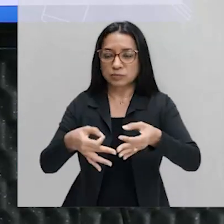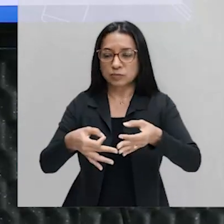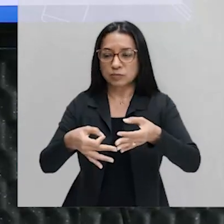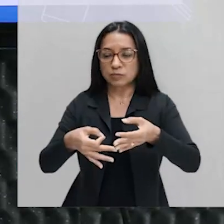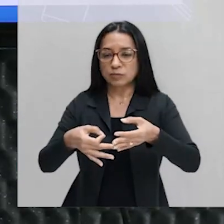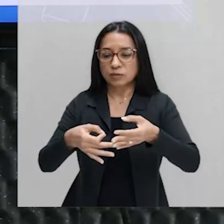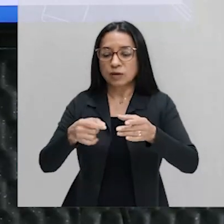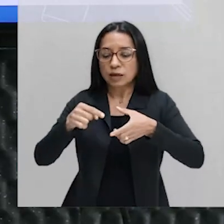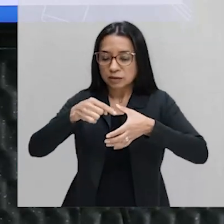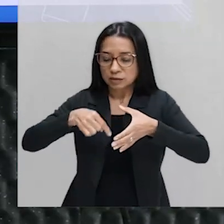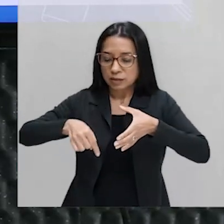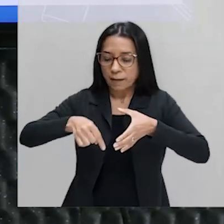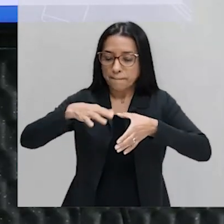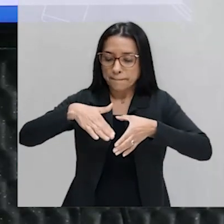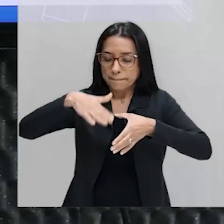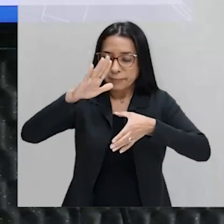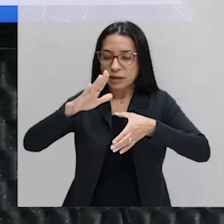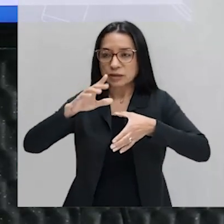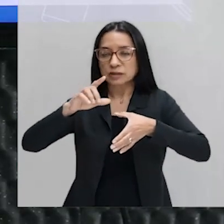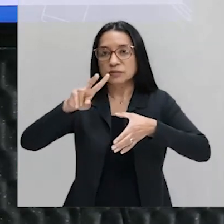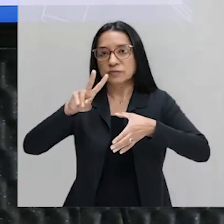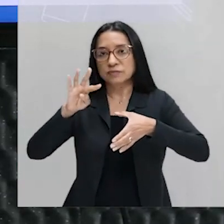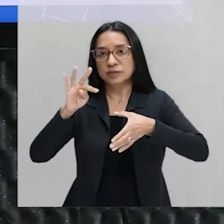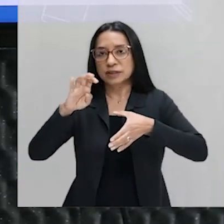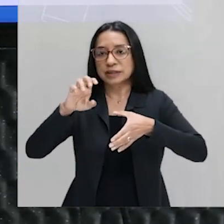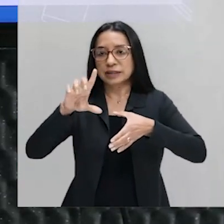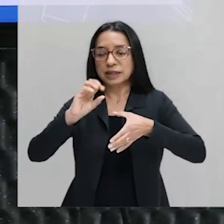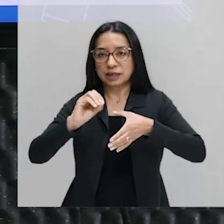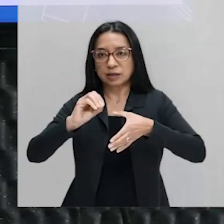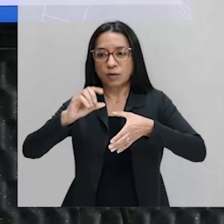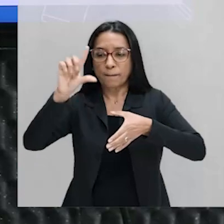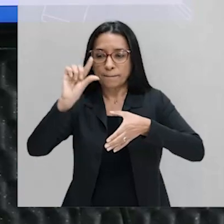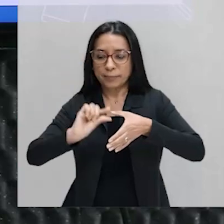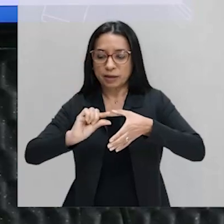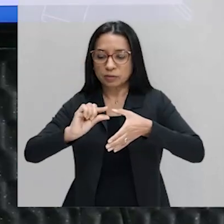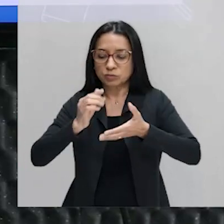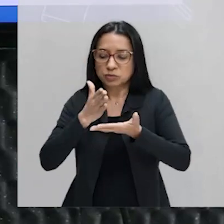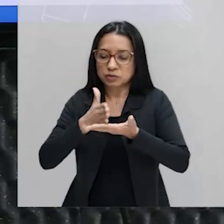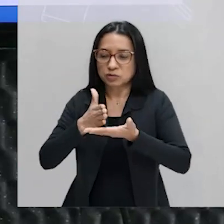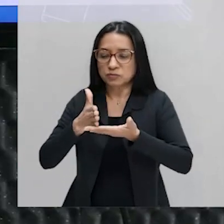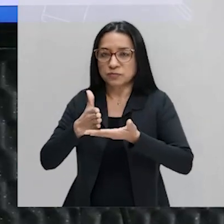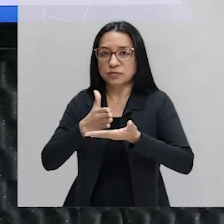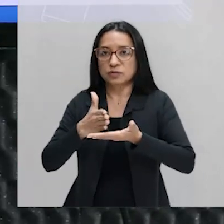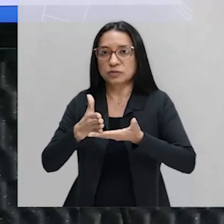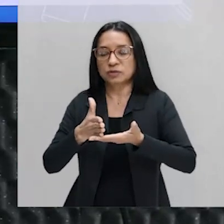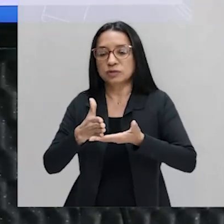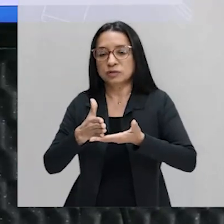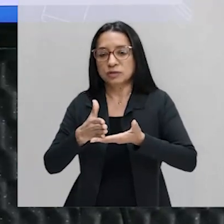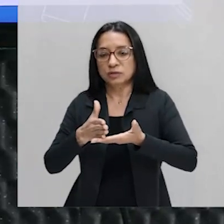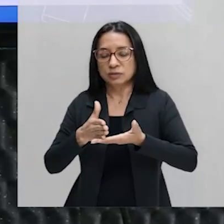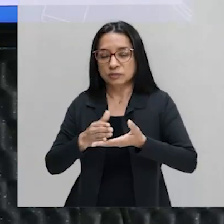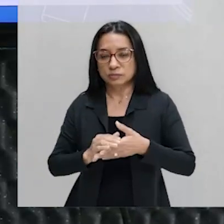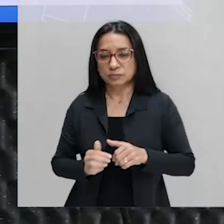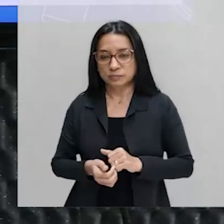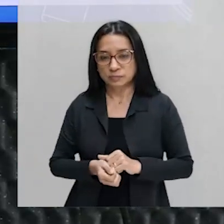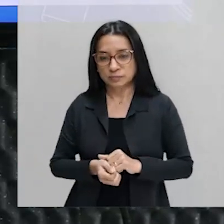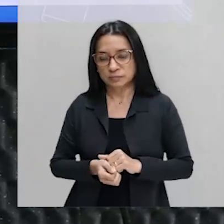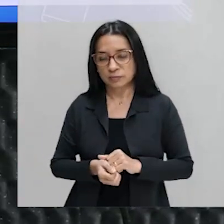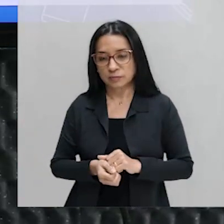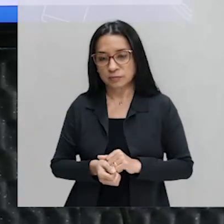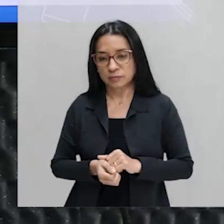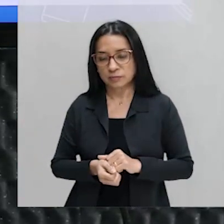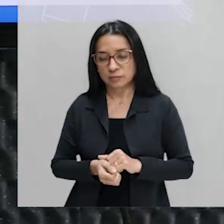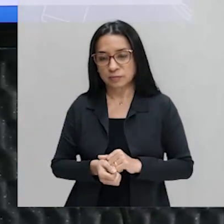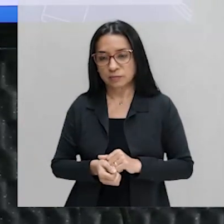mais vitelo é a parte que menos se divide, tá? Na parte que tem menos vitelo é a parte que mais